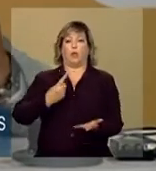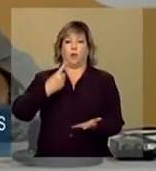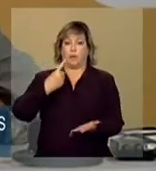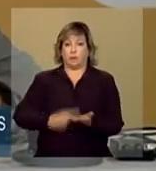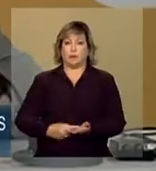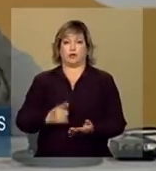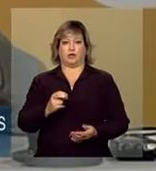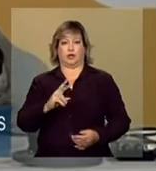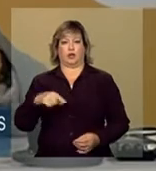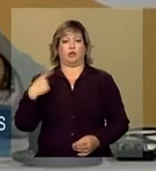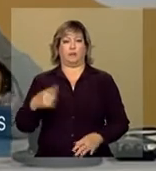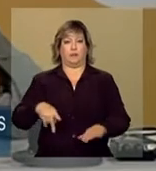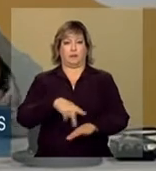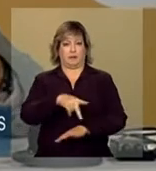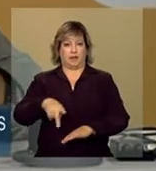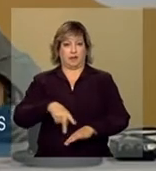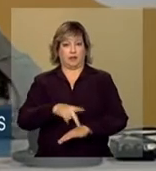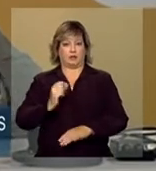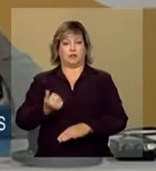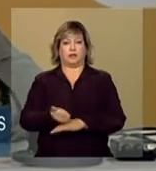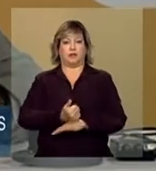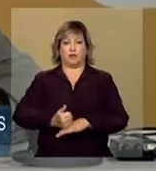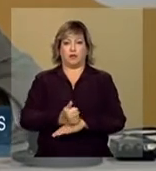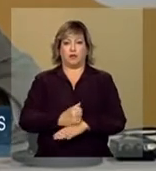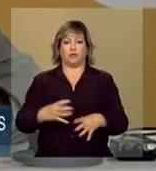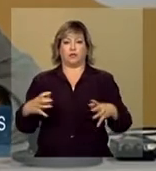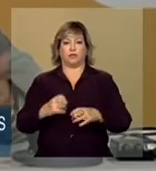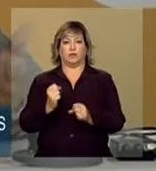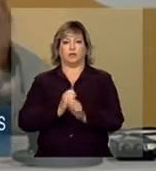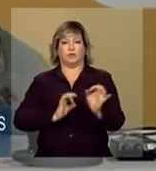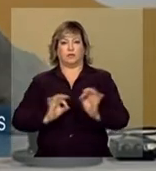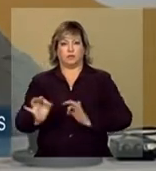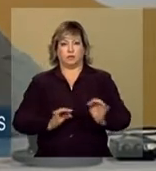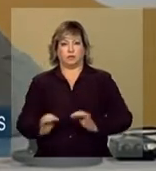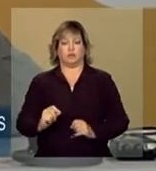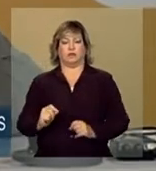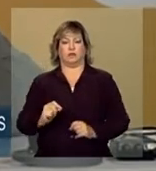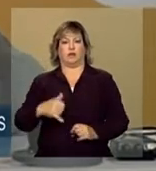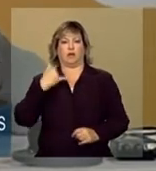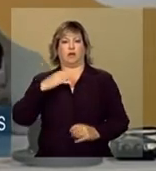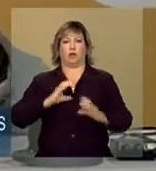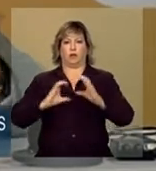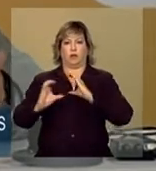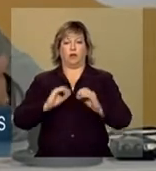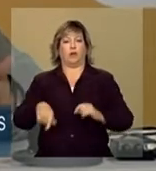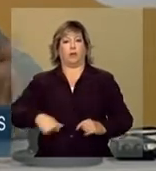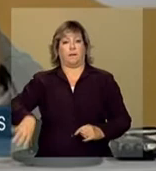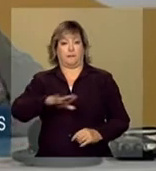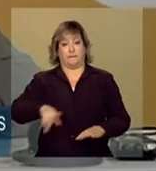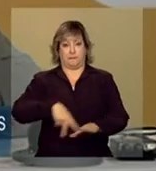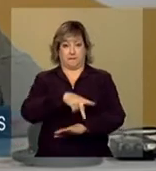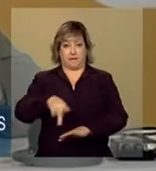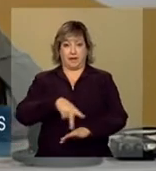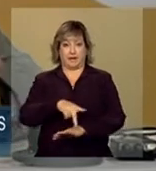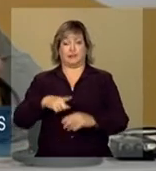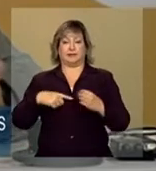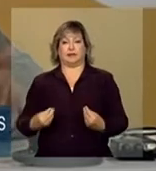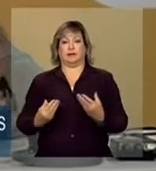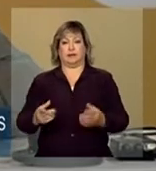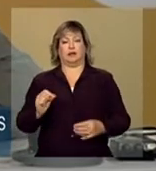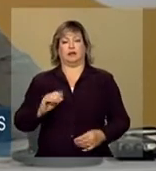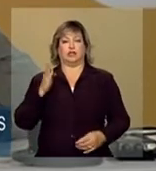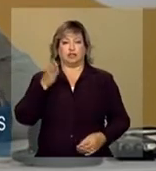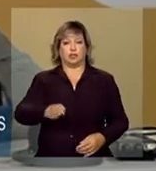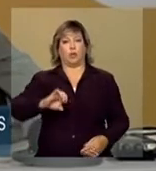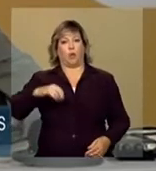melhores infraestruturas e serviços de telecomunicações enquanto o país seja prestado diretamente ou não pelo governo e